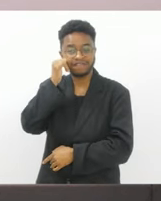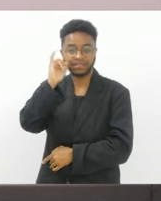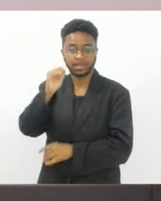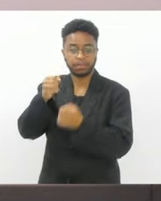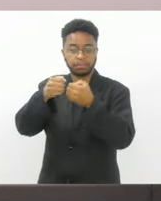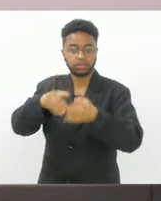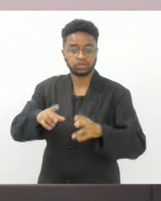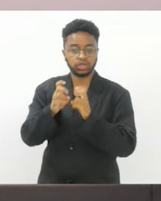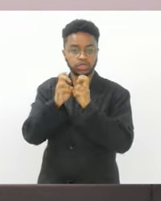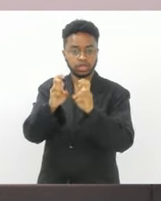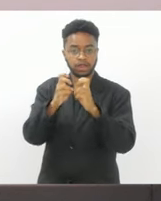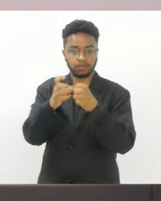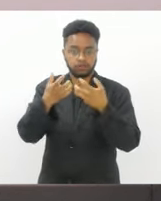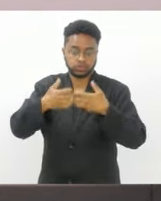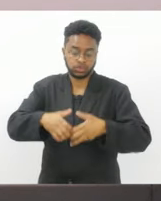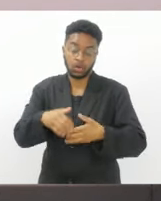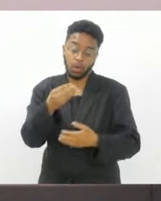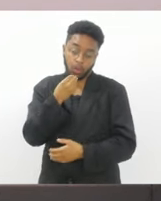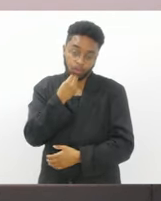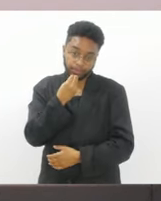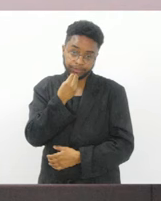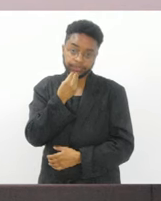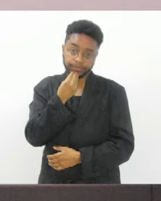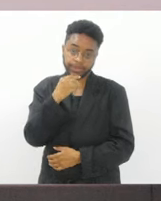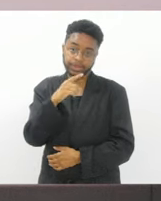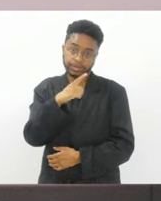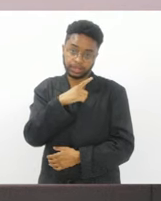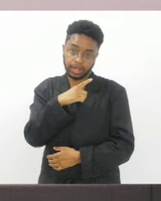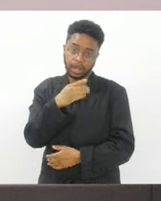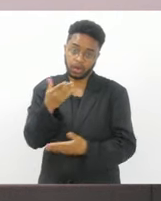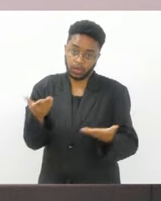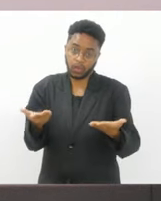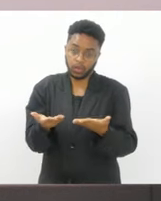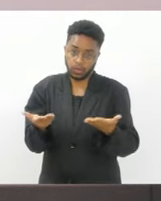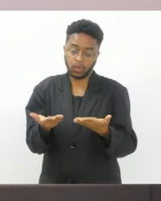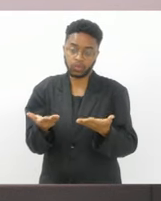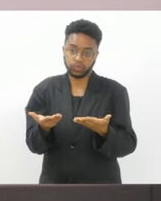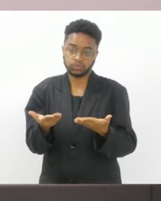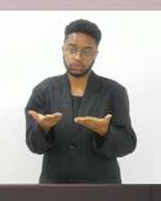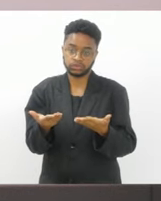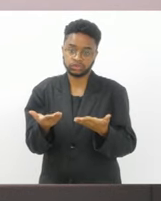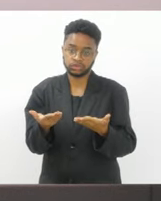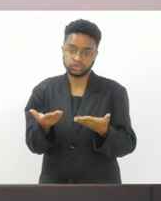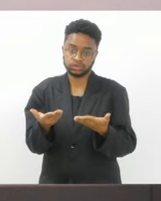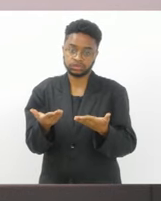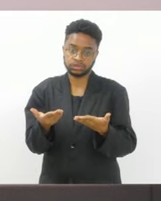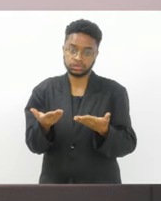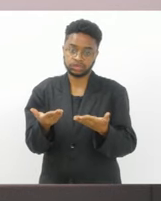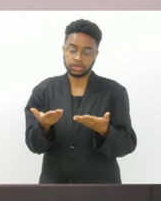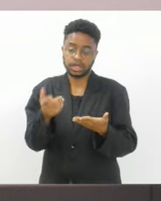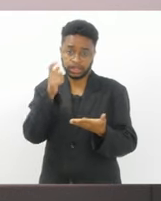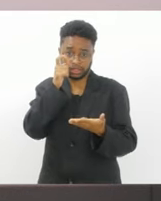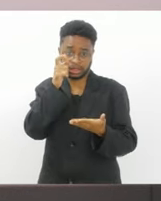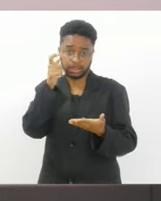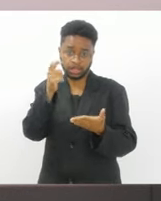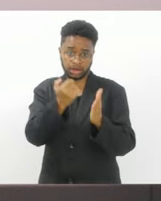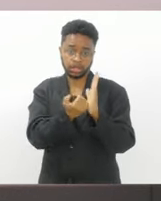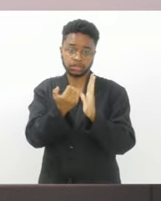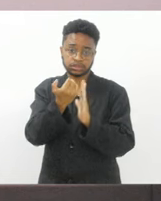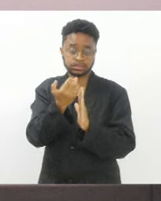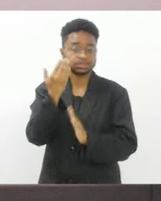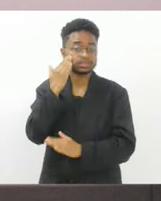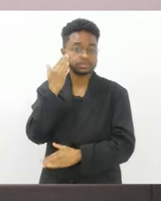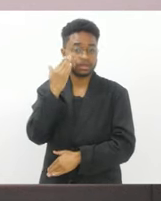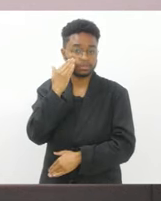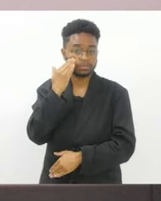afetado. Evidentemente que temos aqui, nessa audiência pública, um grande interesse em